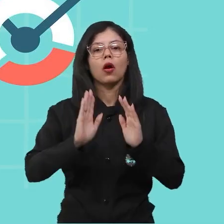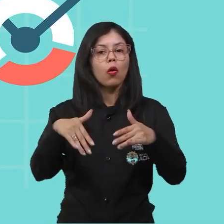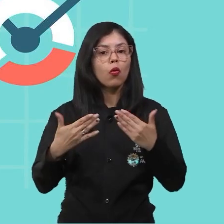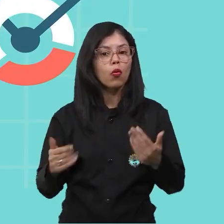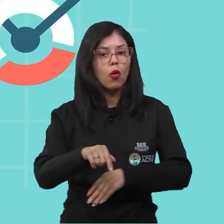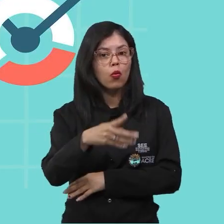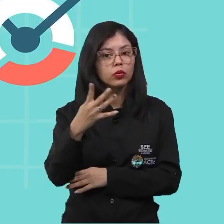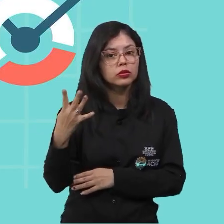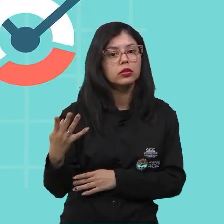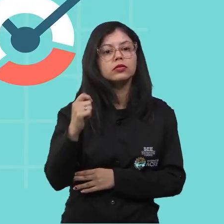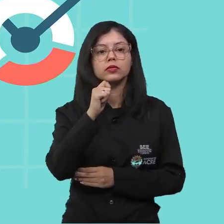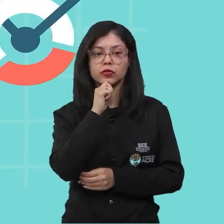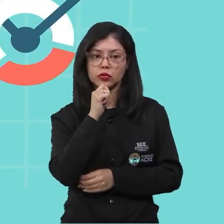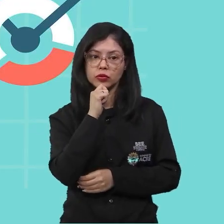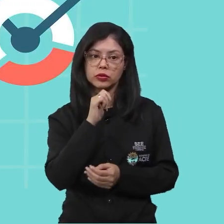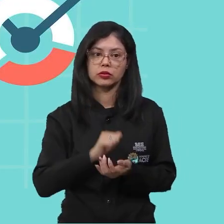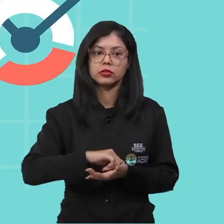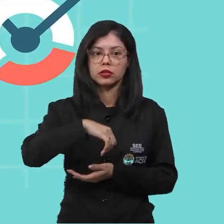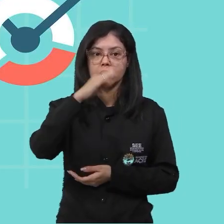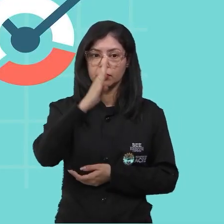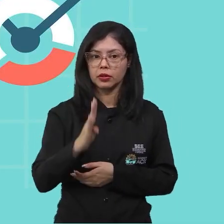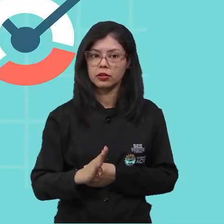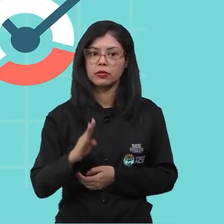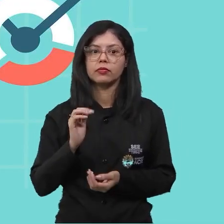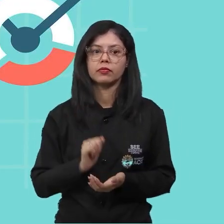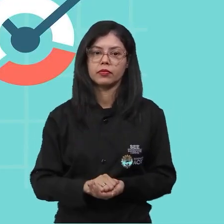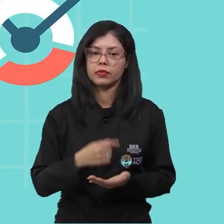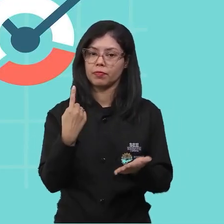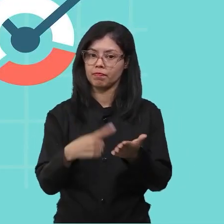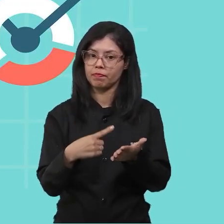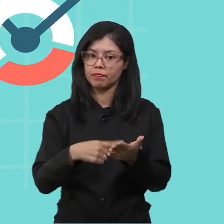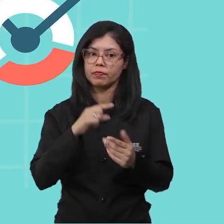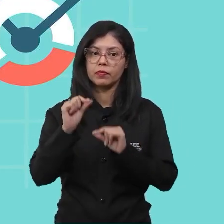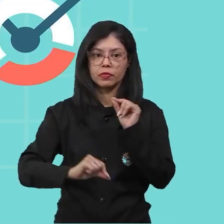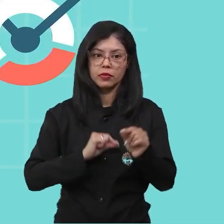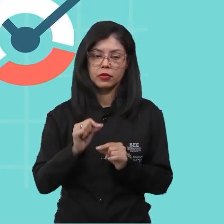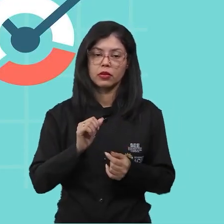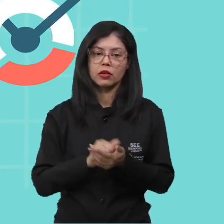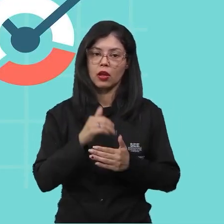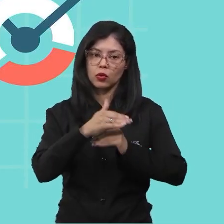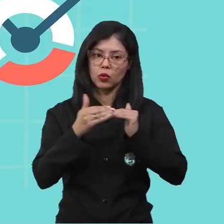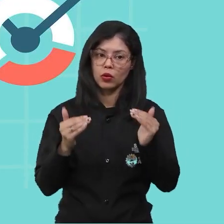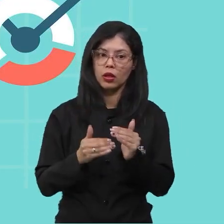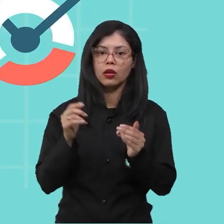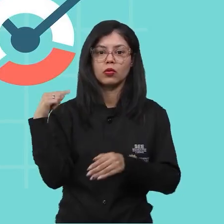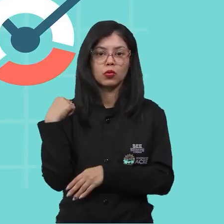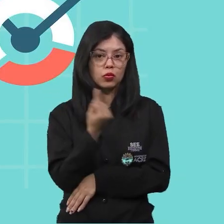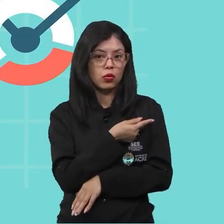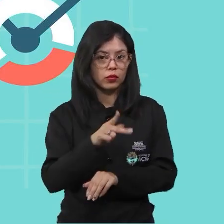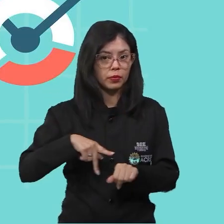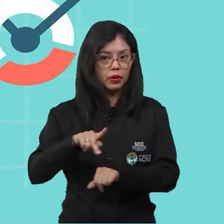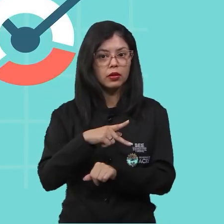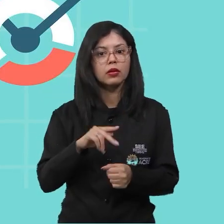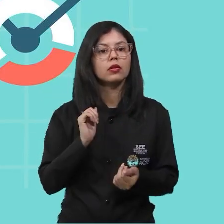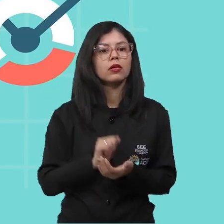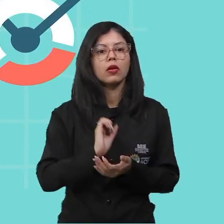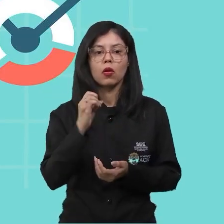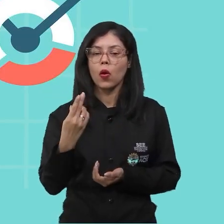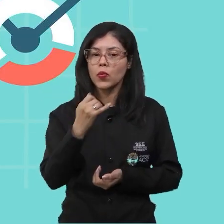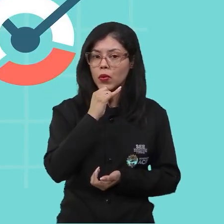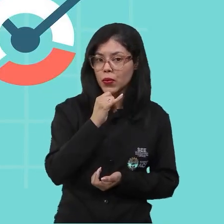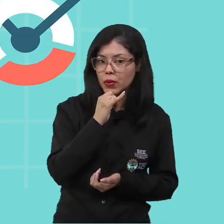o quantitativo de brasileiros, levando em consideração a totalidade do nosso país? Ou,